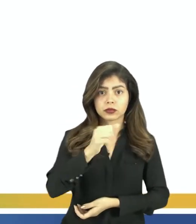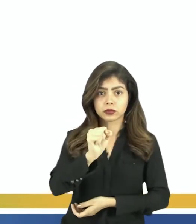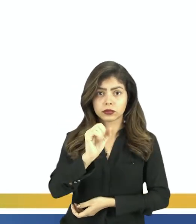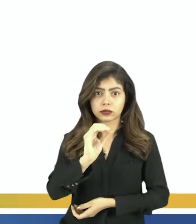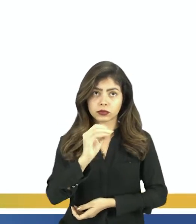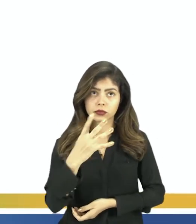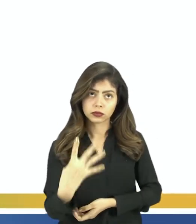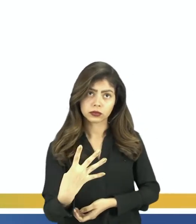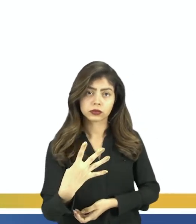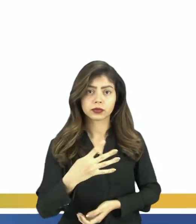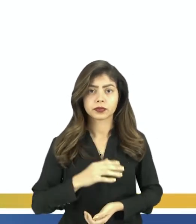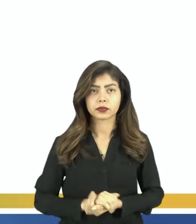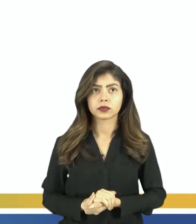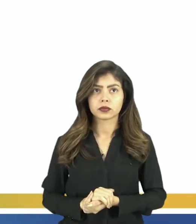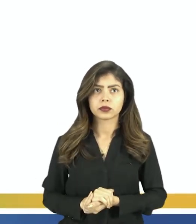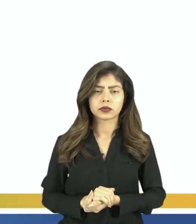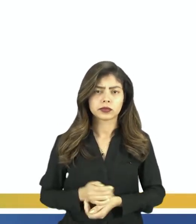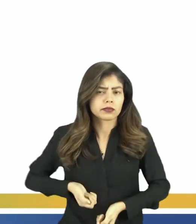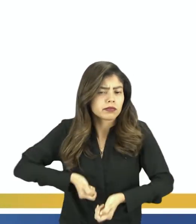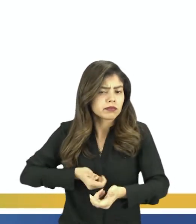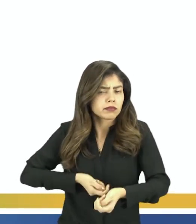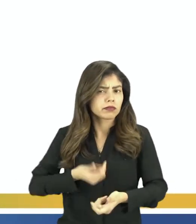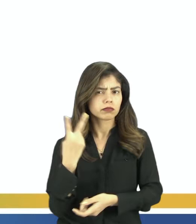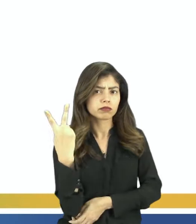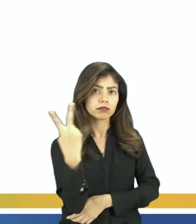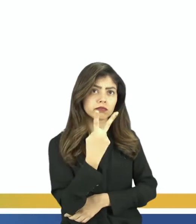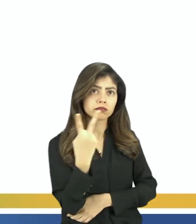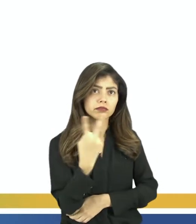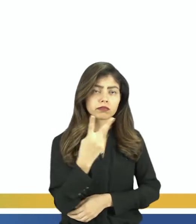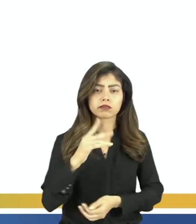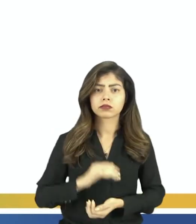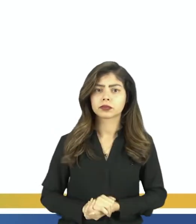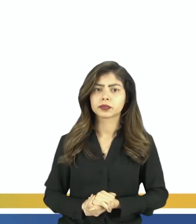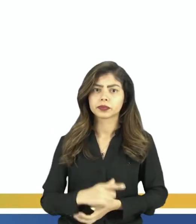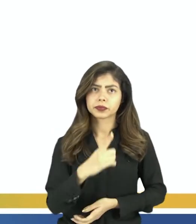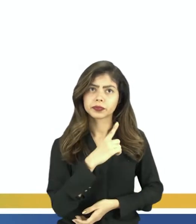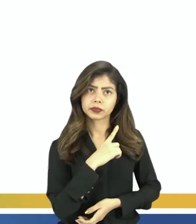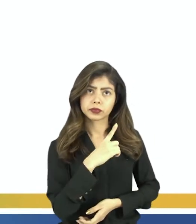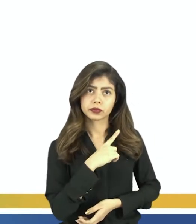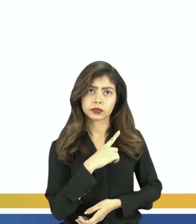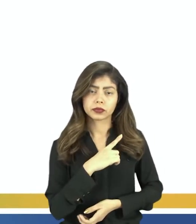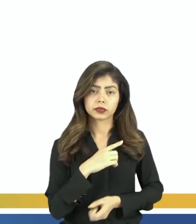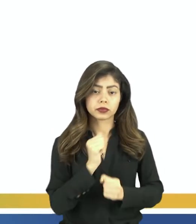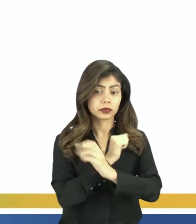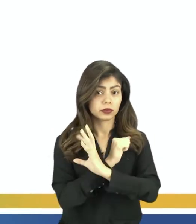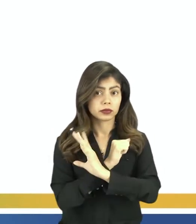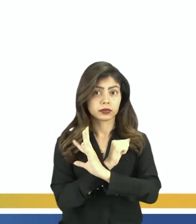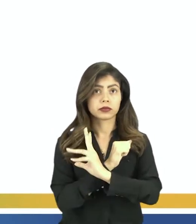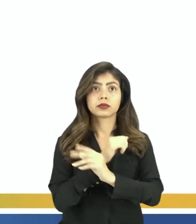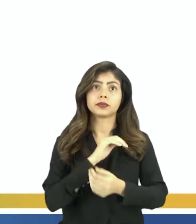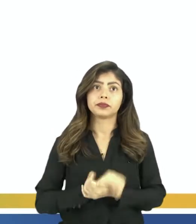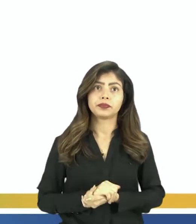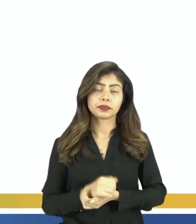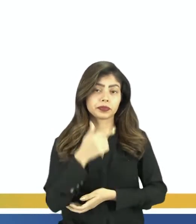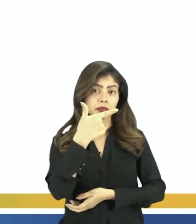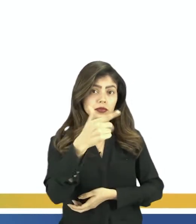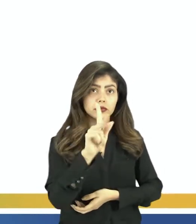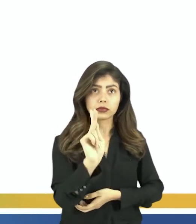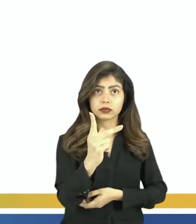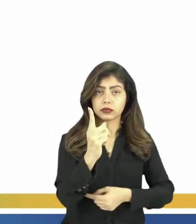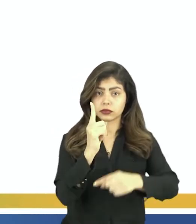H2SO4. Então, aqui o índice indica que tem 2 hidrogênios nesse ácido. Então, aqui no produto, a gente vai ter o